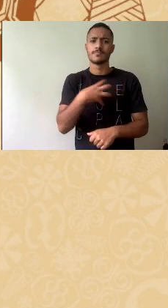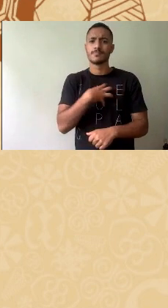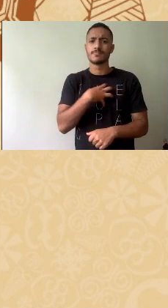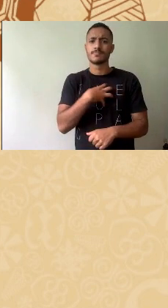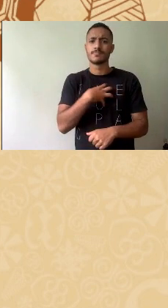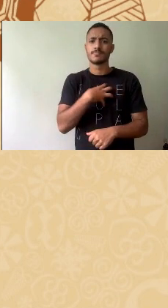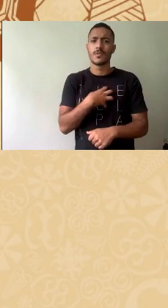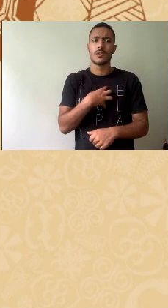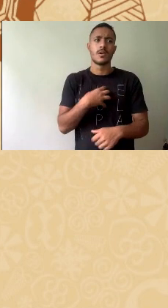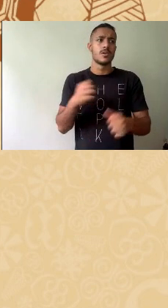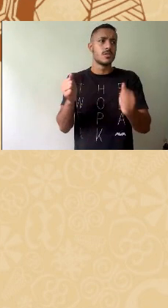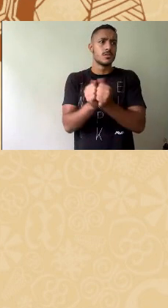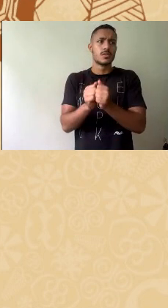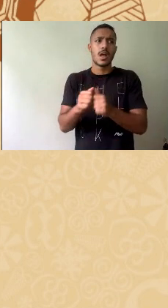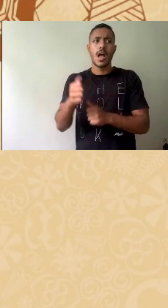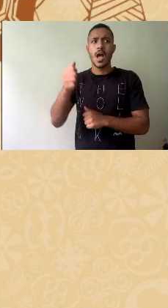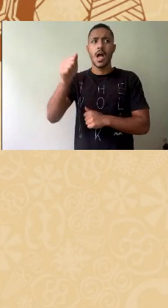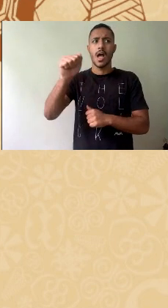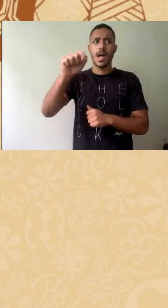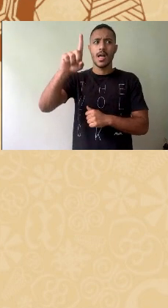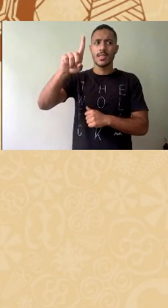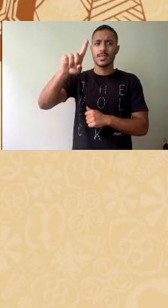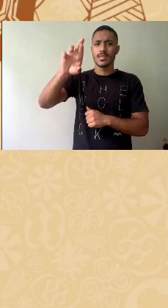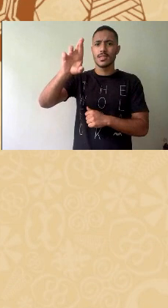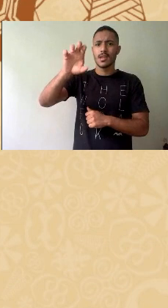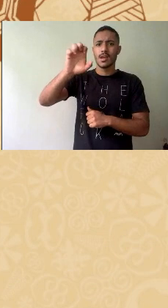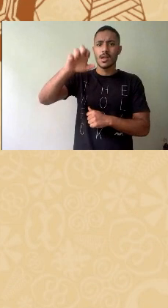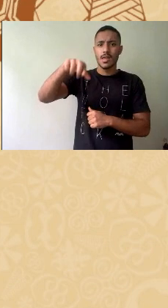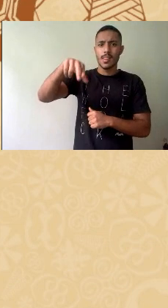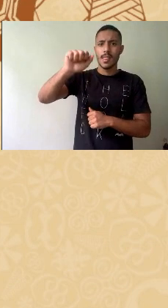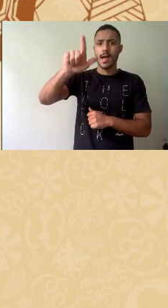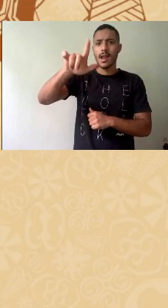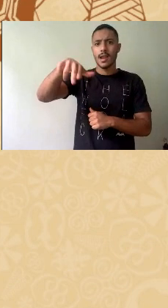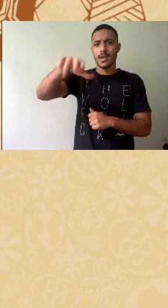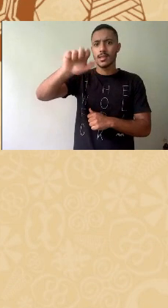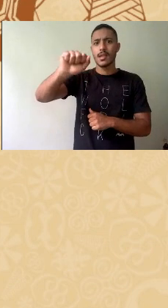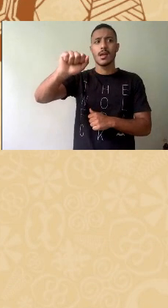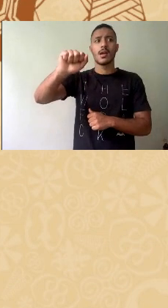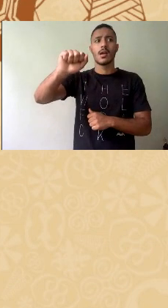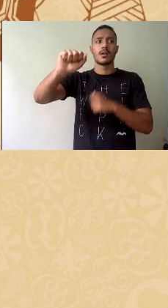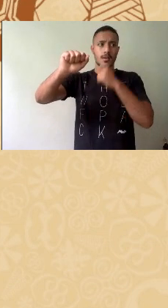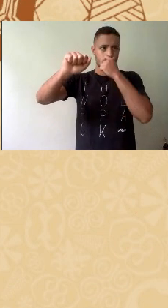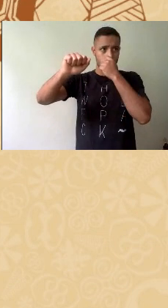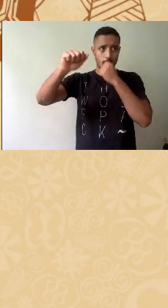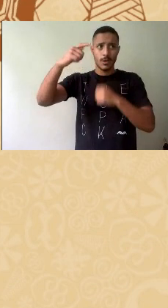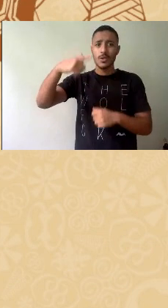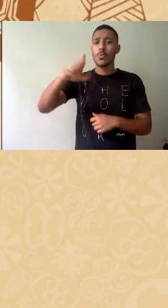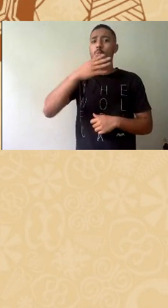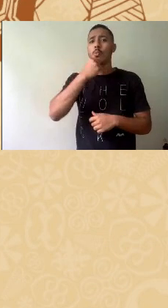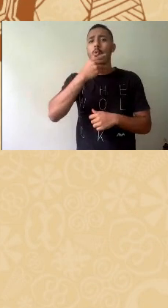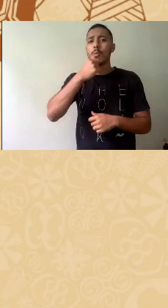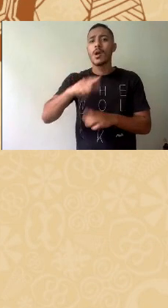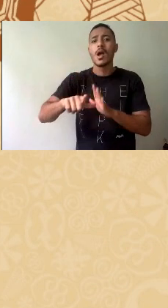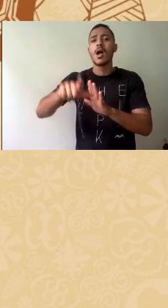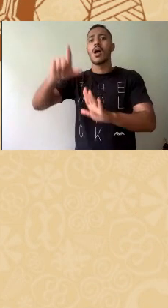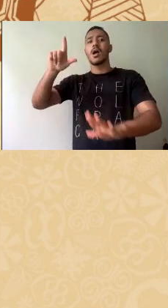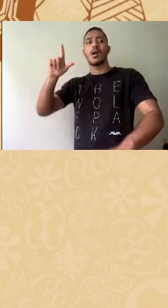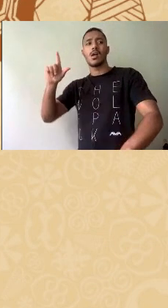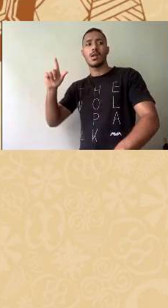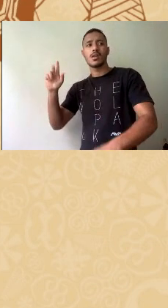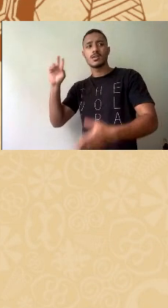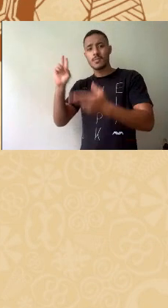né, aqui em São Paulo, e o Emerson, que é um ex-presidiário também, que é psicólogo, que está com a gente,